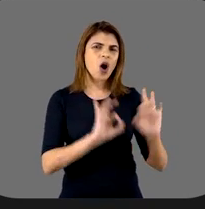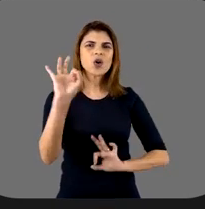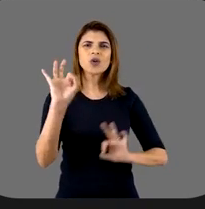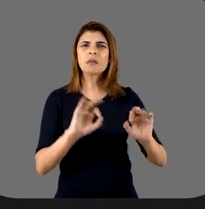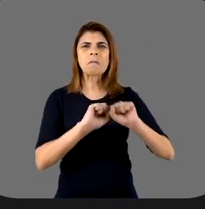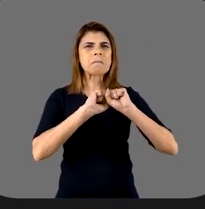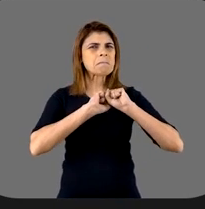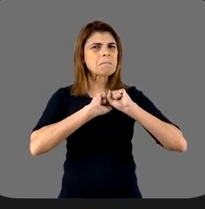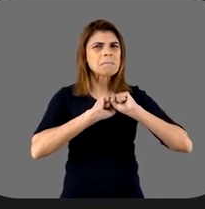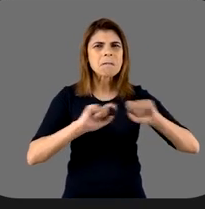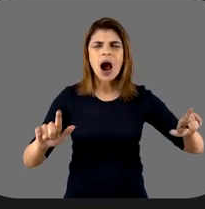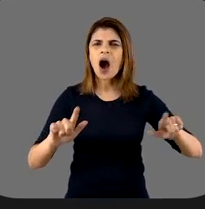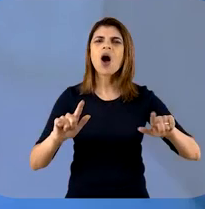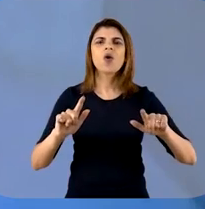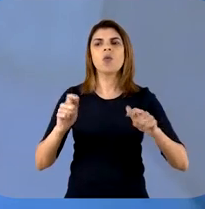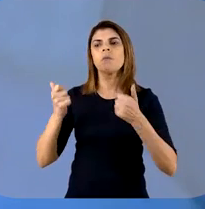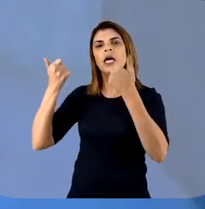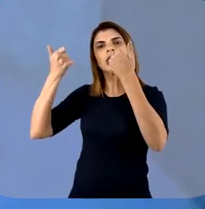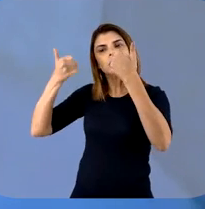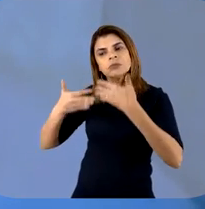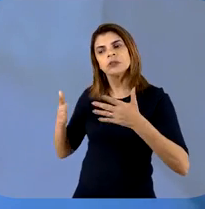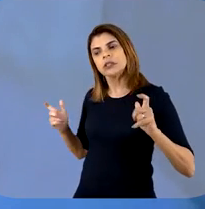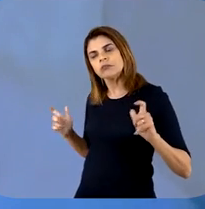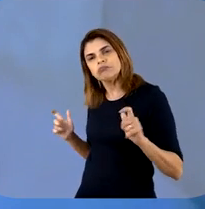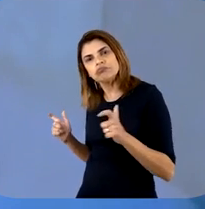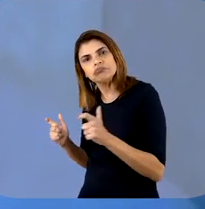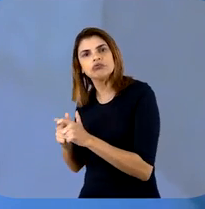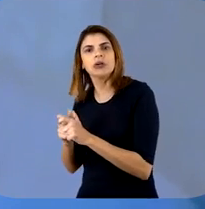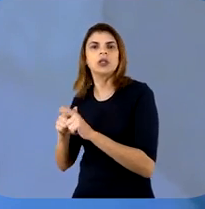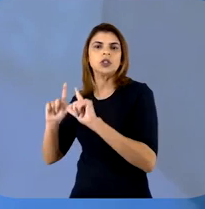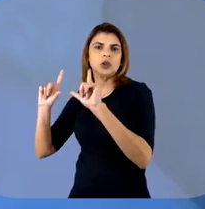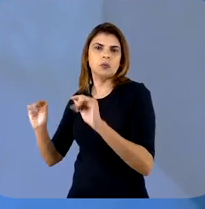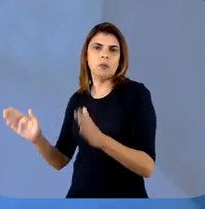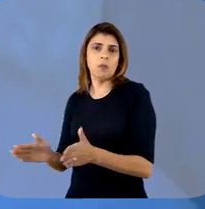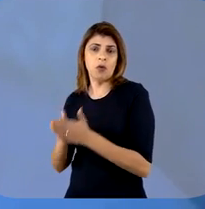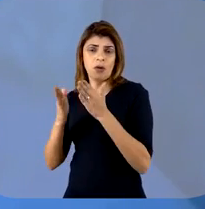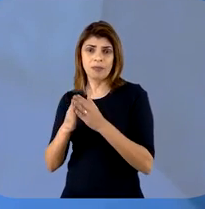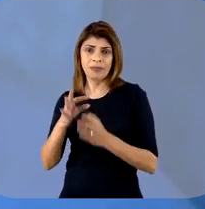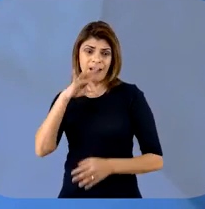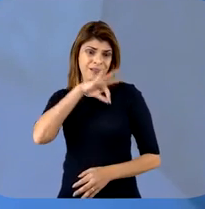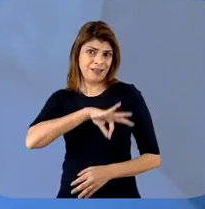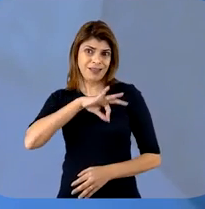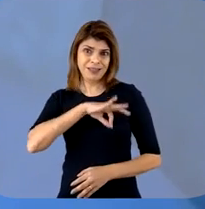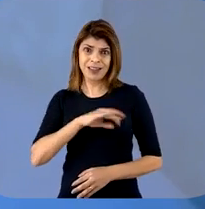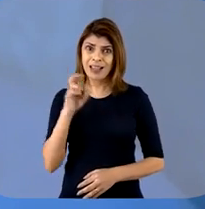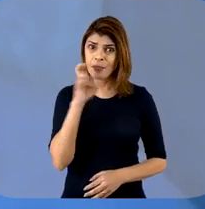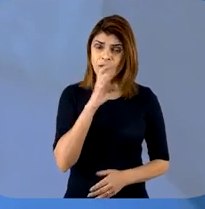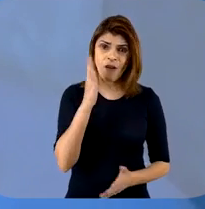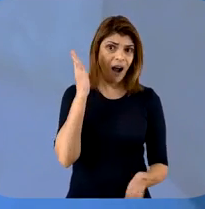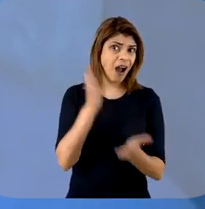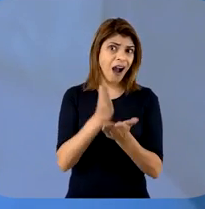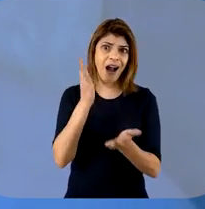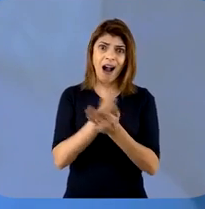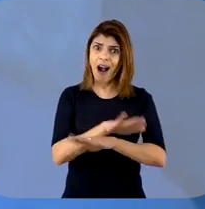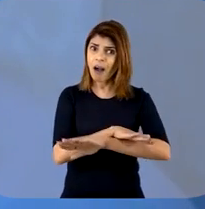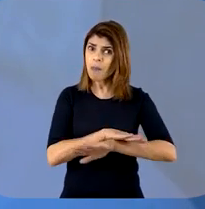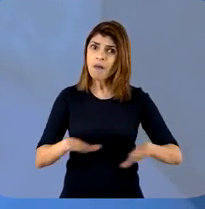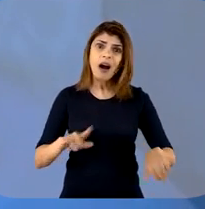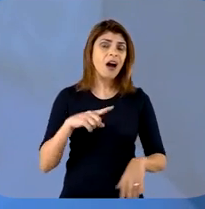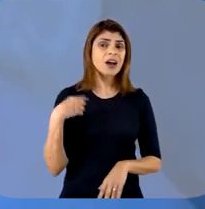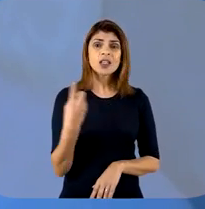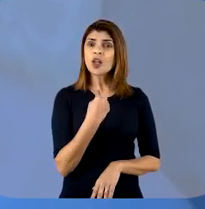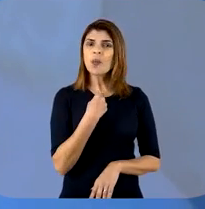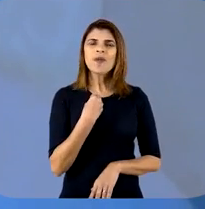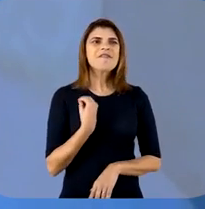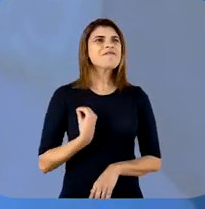organizada, de fato, para reduzir essas desigualdades. Porque o auxílio emergencial vai acabar. E nós temos que, não